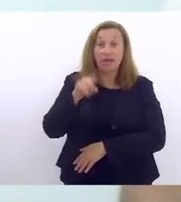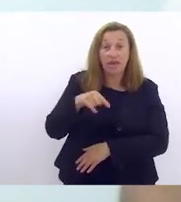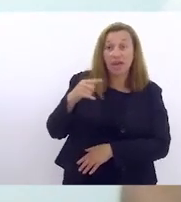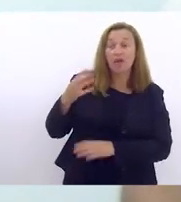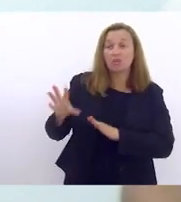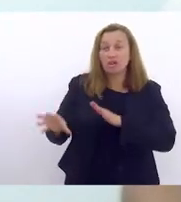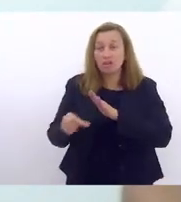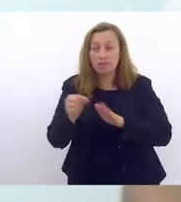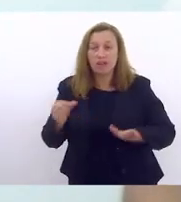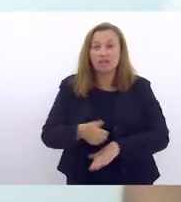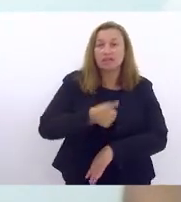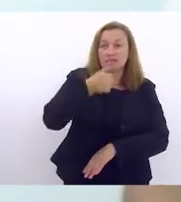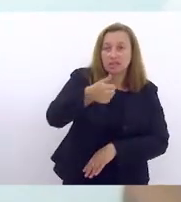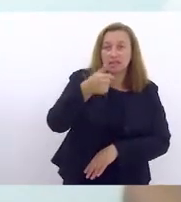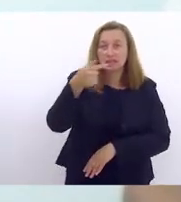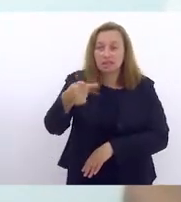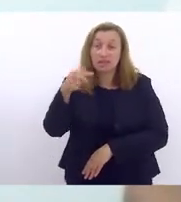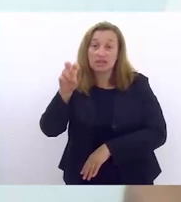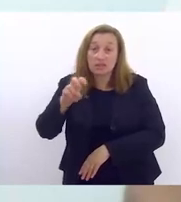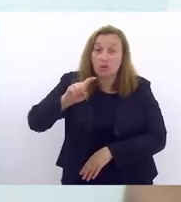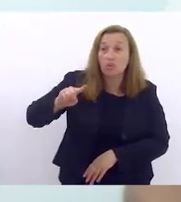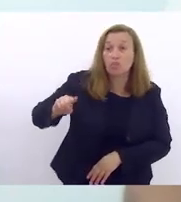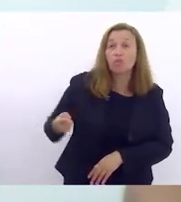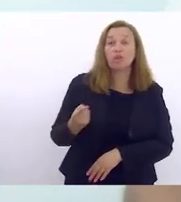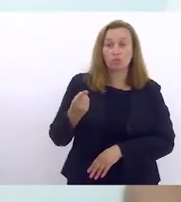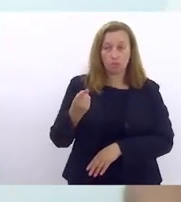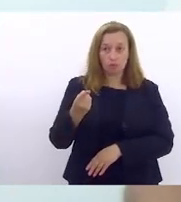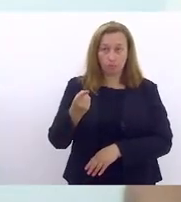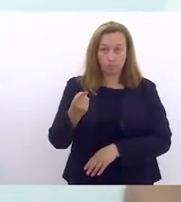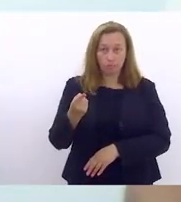de 175 mil para...